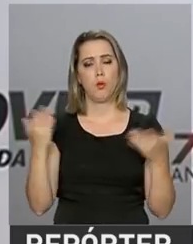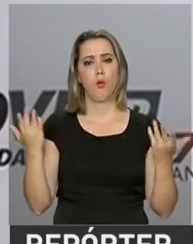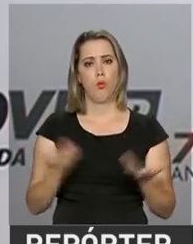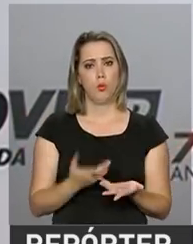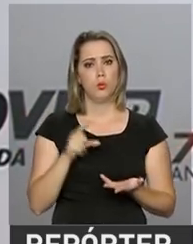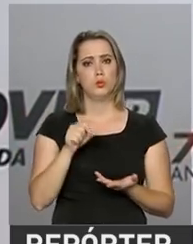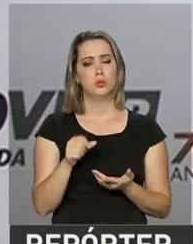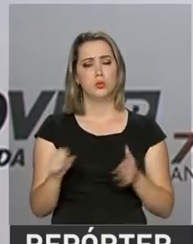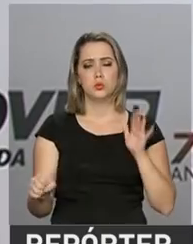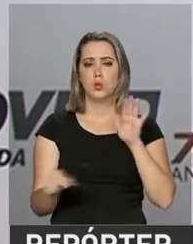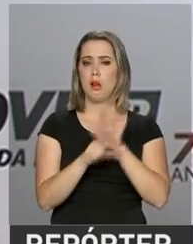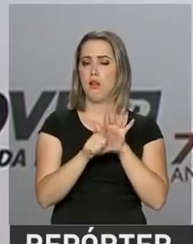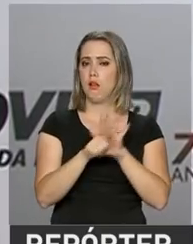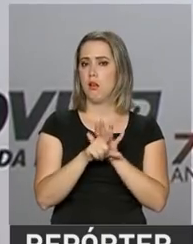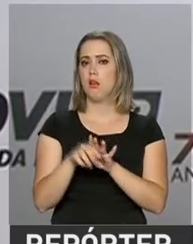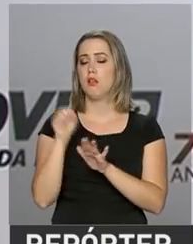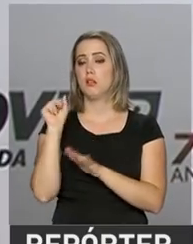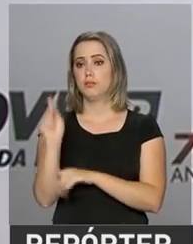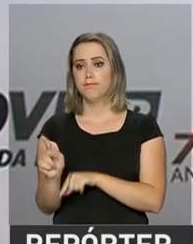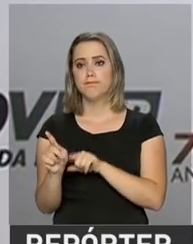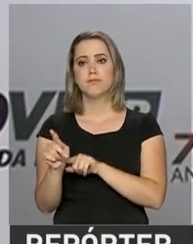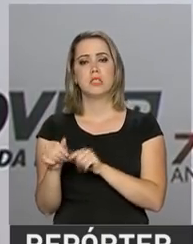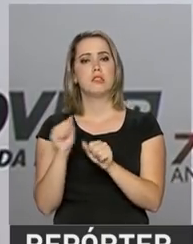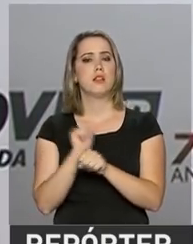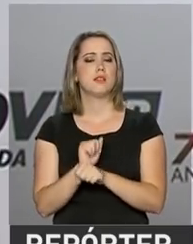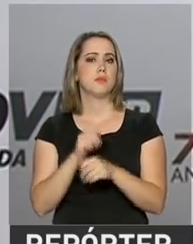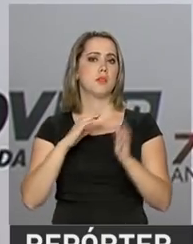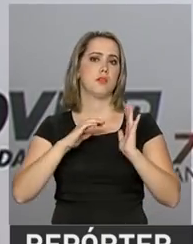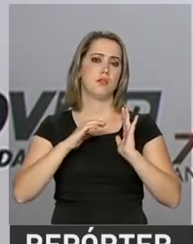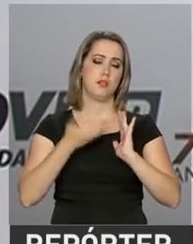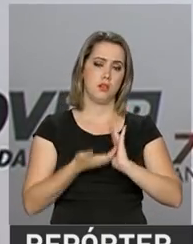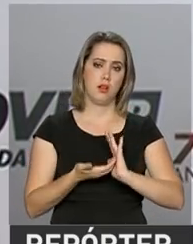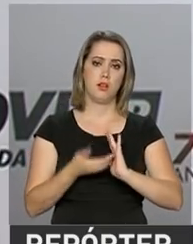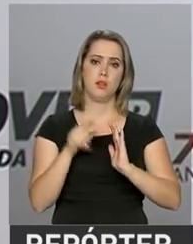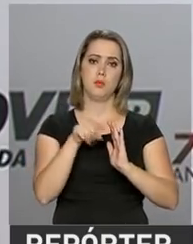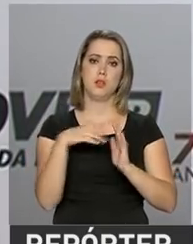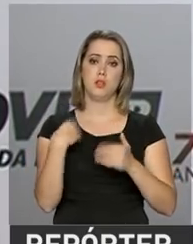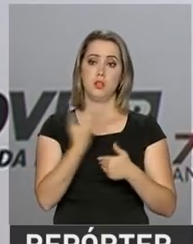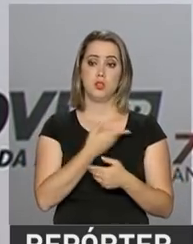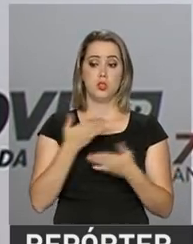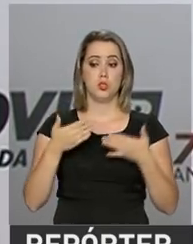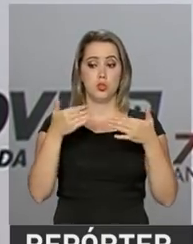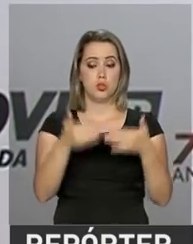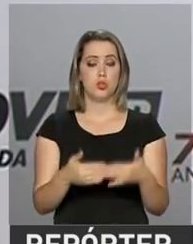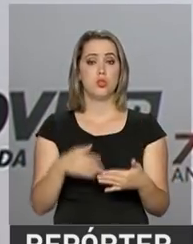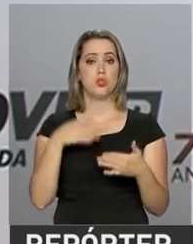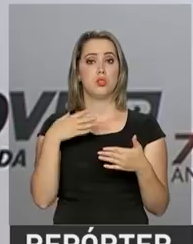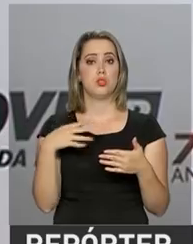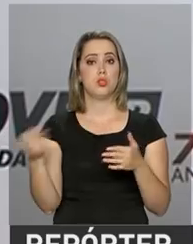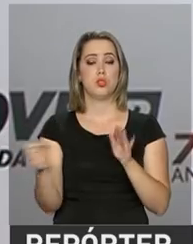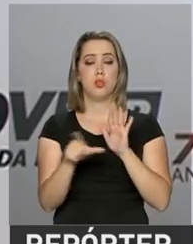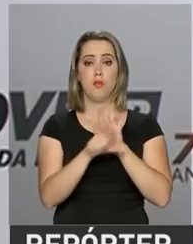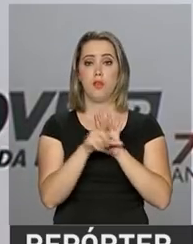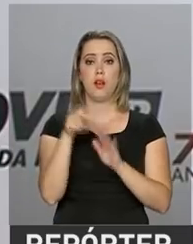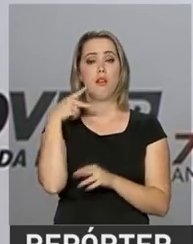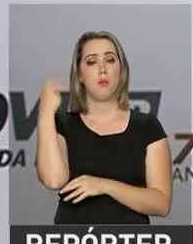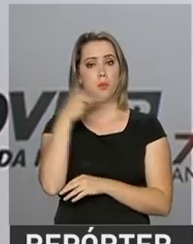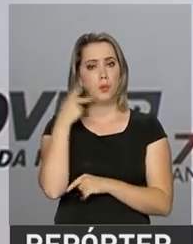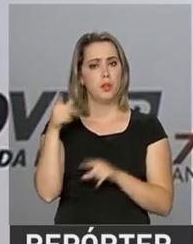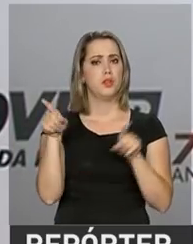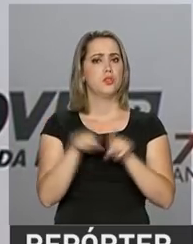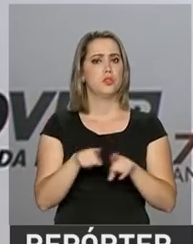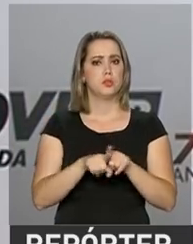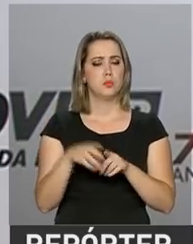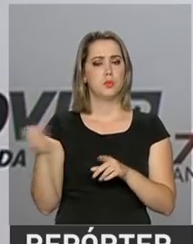aprova a reforma da previdência que ainda está na câmara dos deputados que a gente enfrente a reforma política no brasil e que a gente traga novas